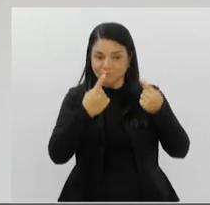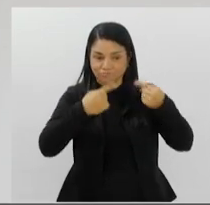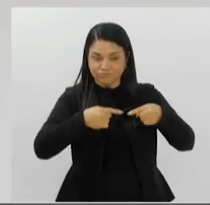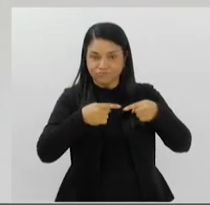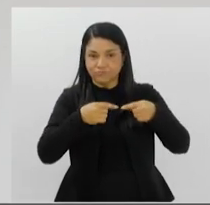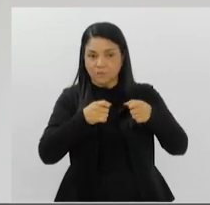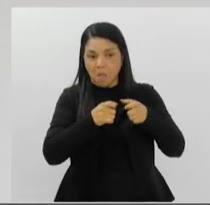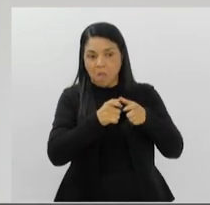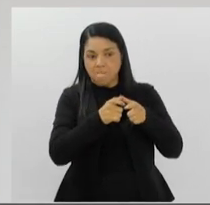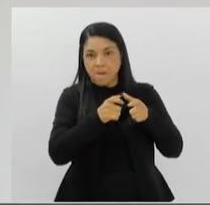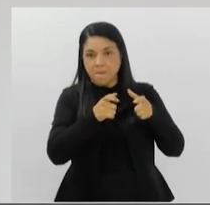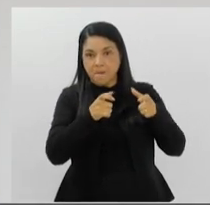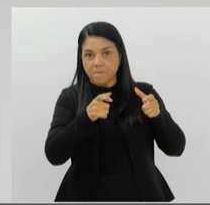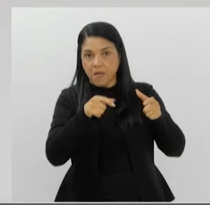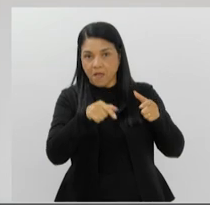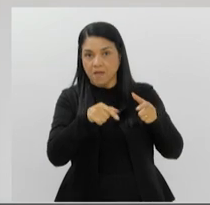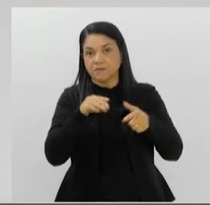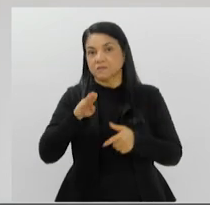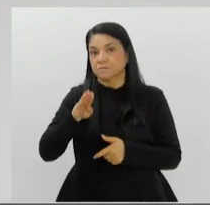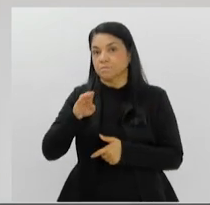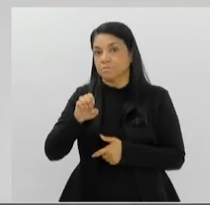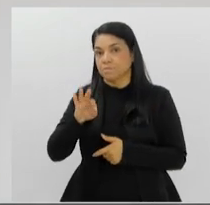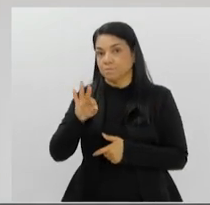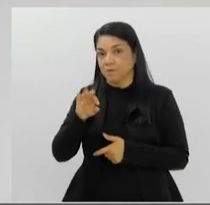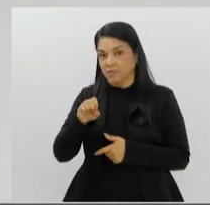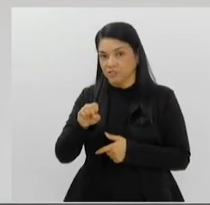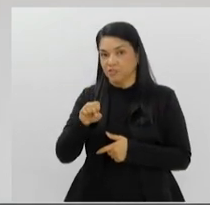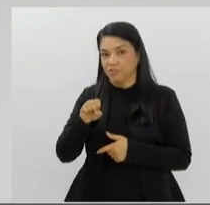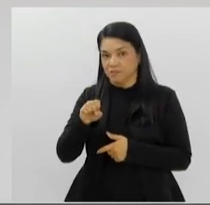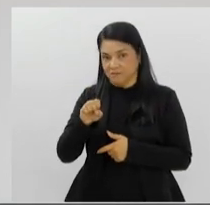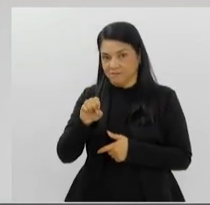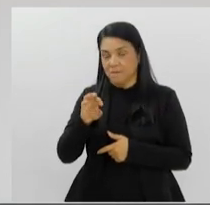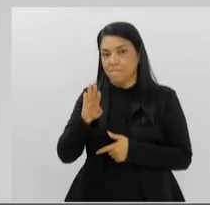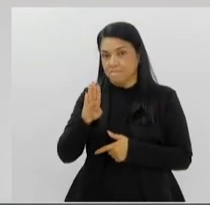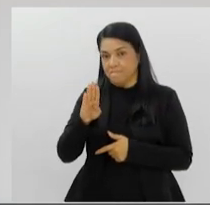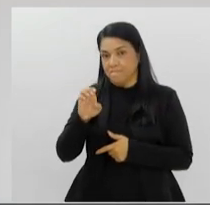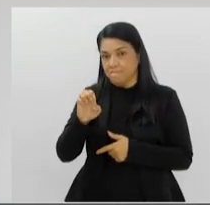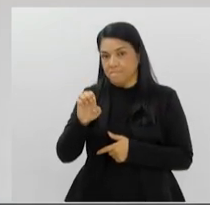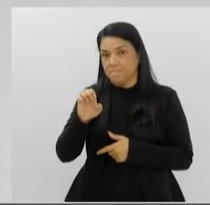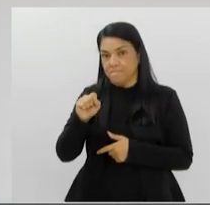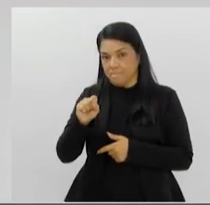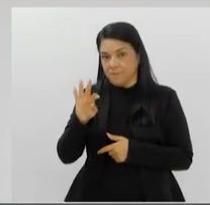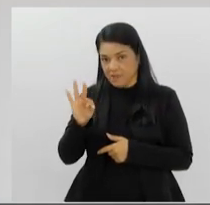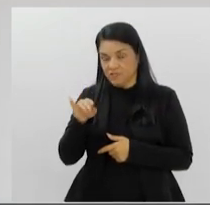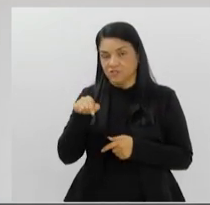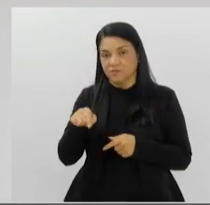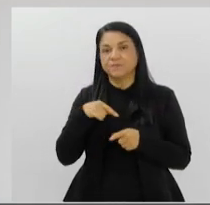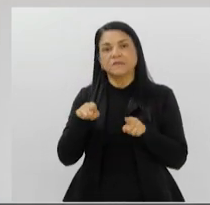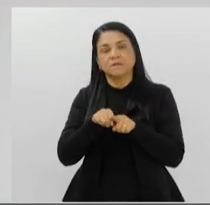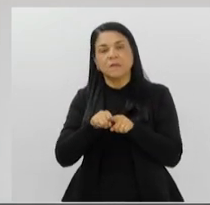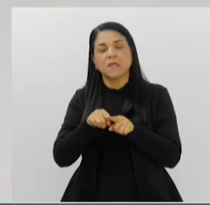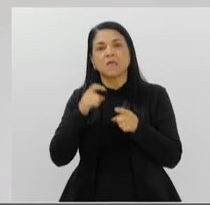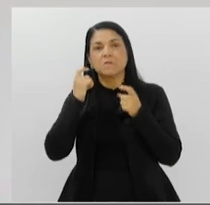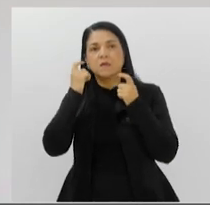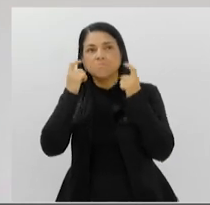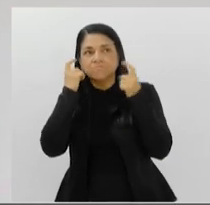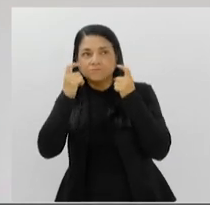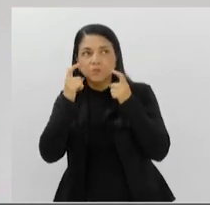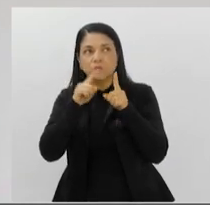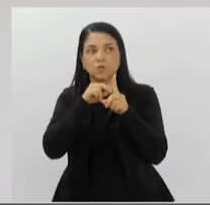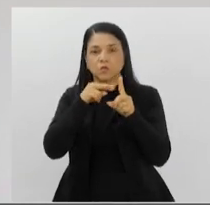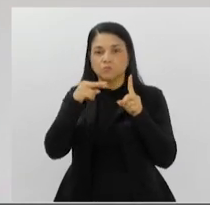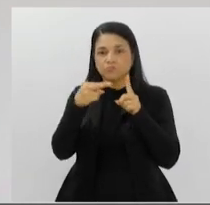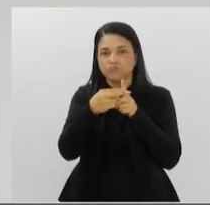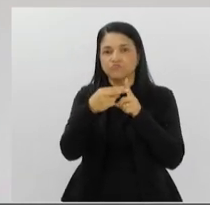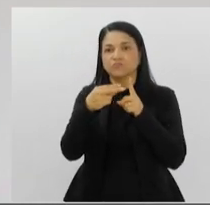chamadas bets, que têm tirado muito recurso do consumo. Há uma expectativa também, um receio de crescimento